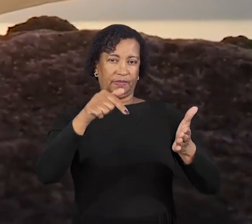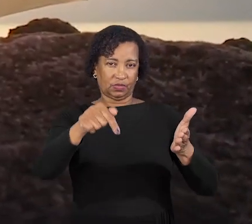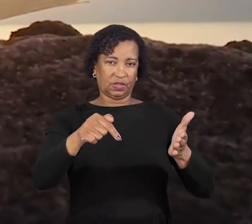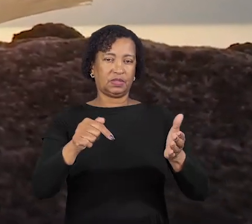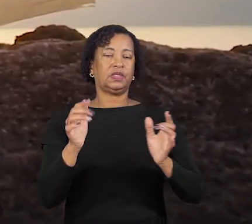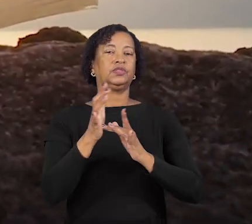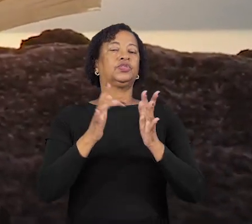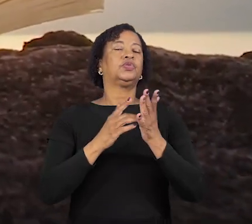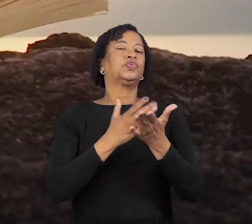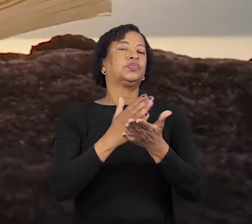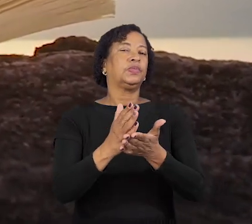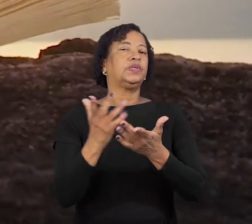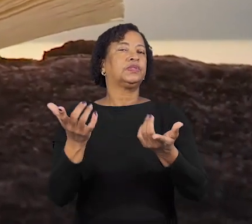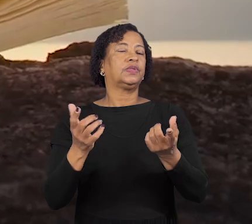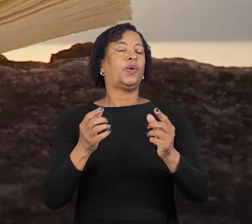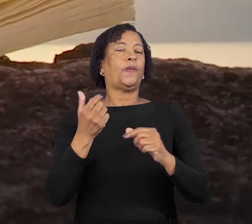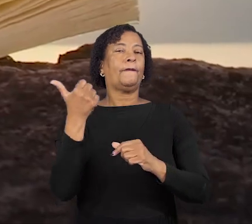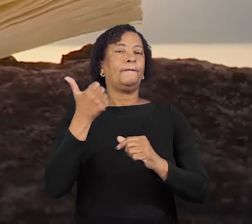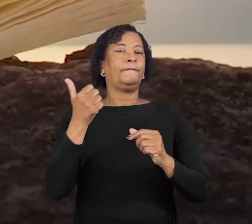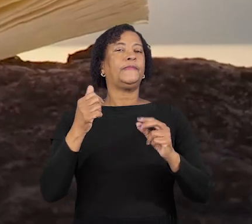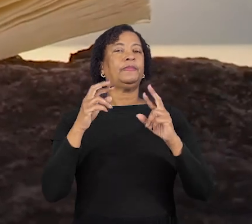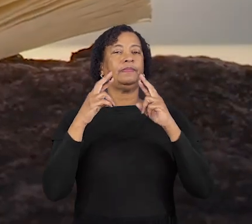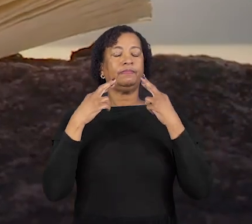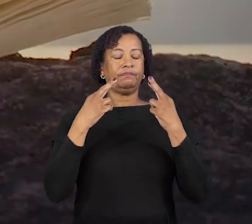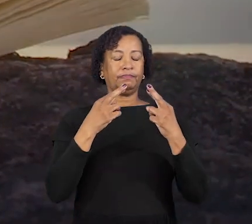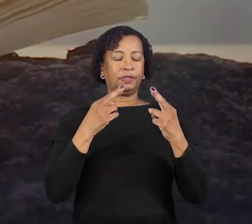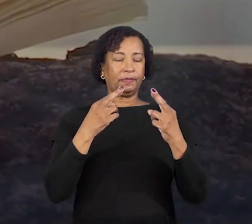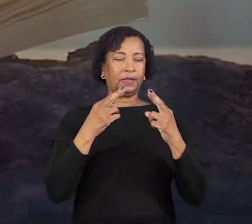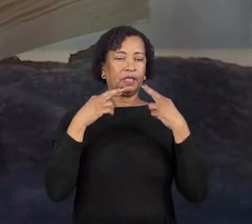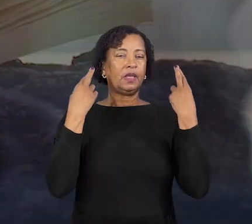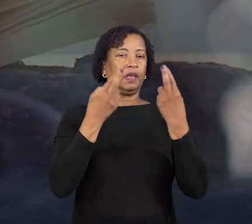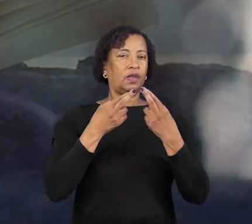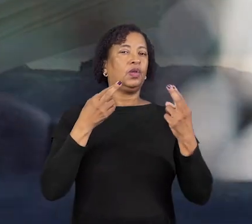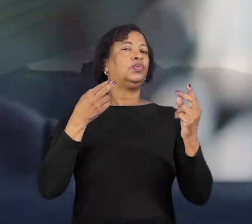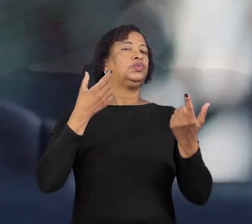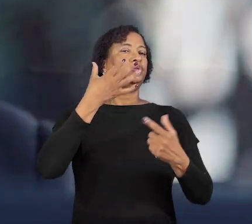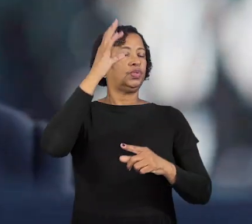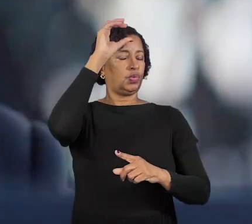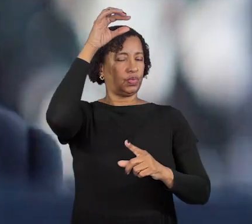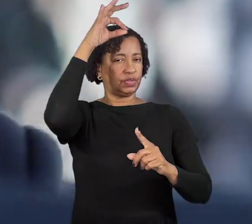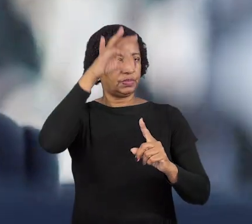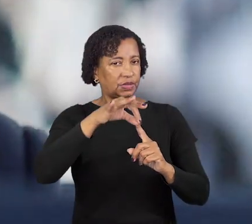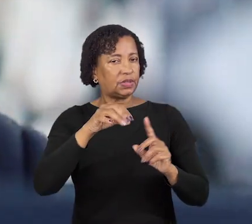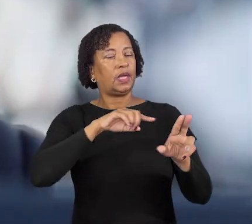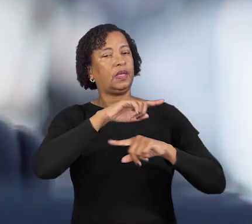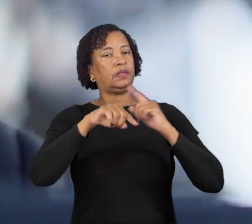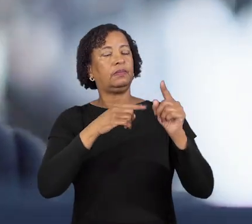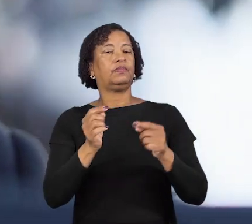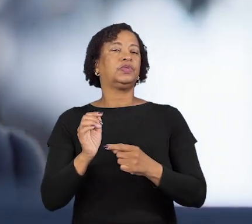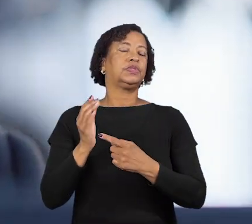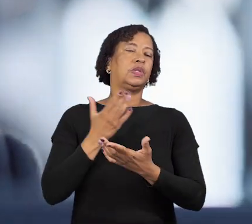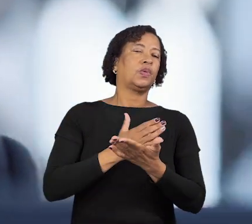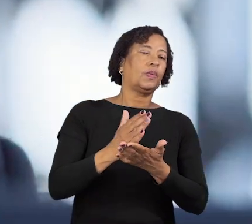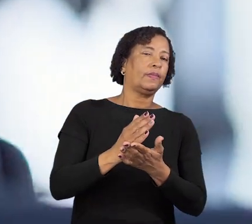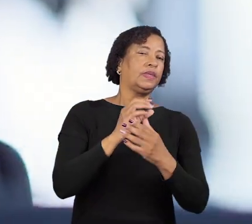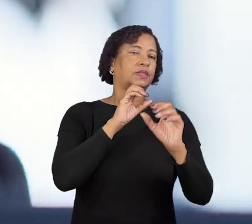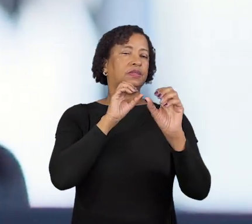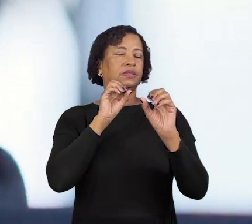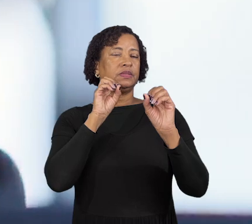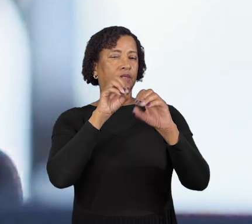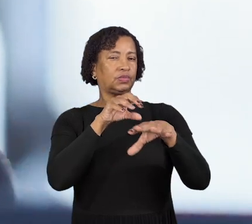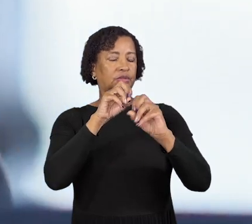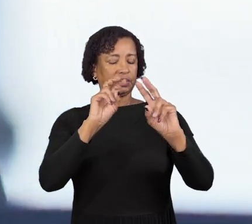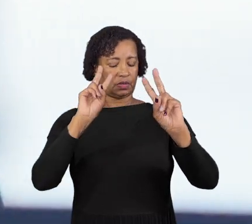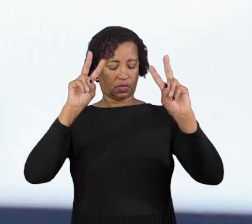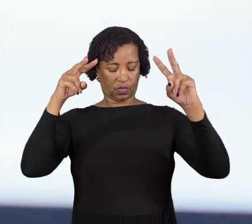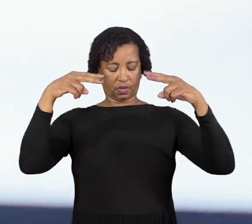retiro espiritual. No versículo 5, Jesus nos ensina a olharmos para dentro de nós mesmos. Jesus